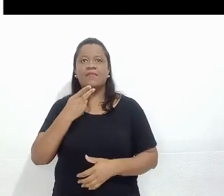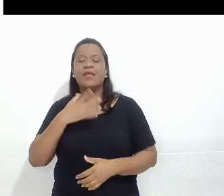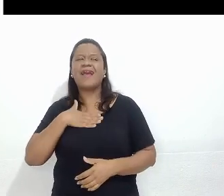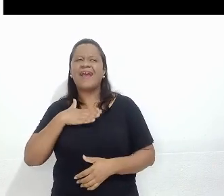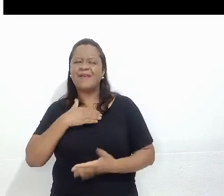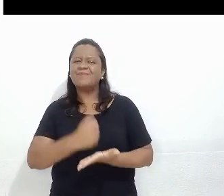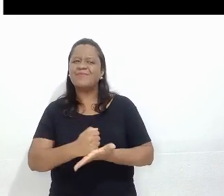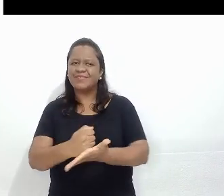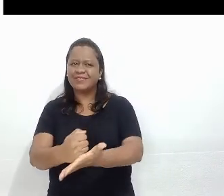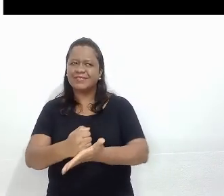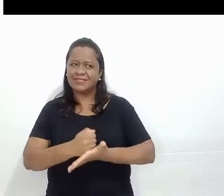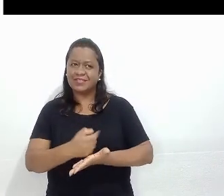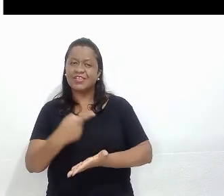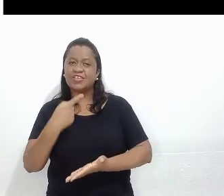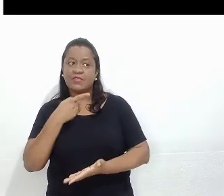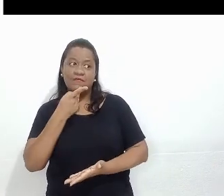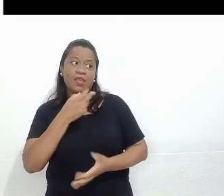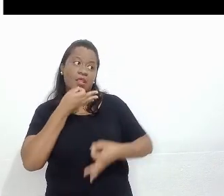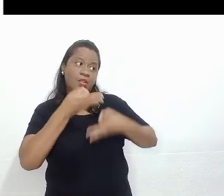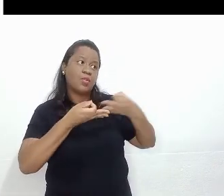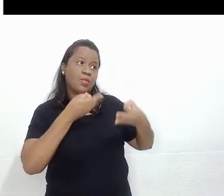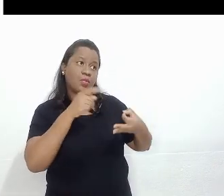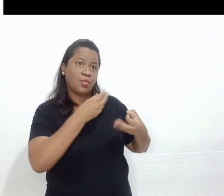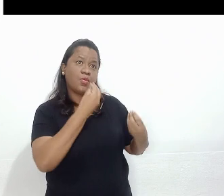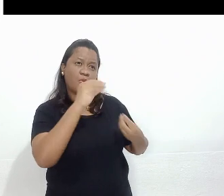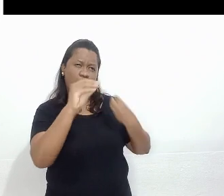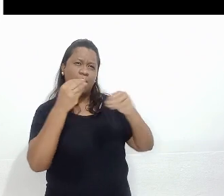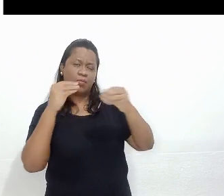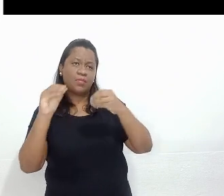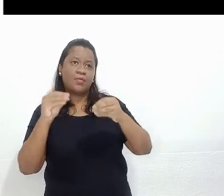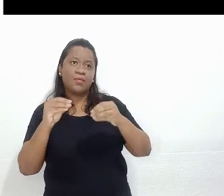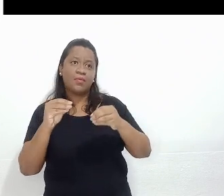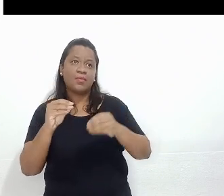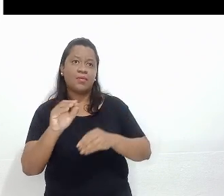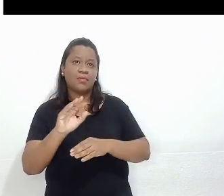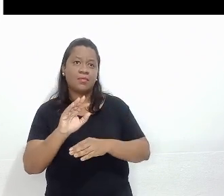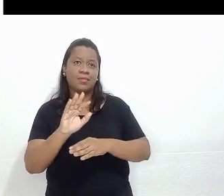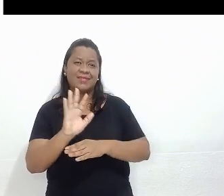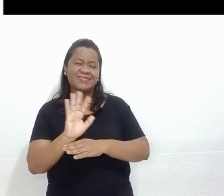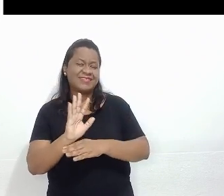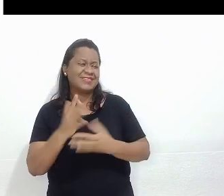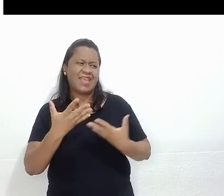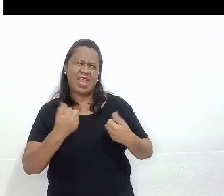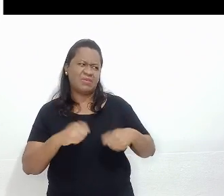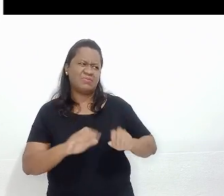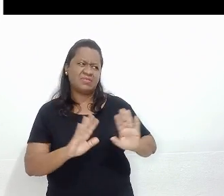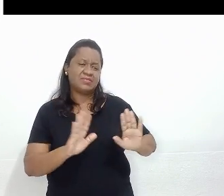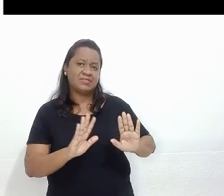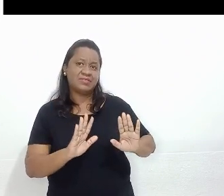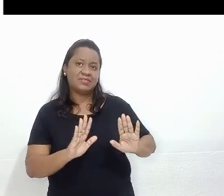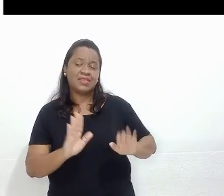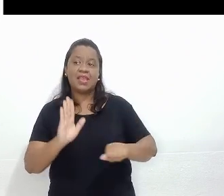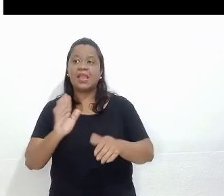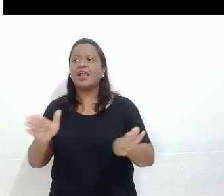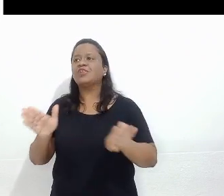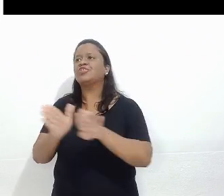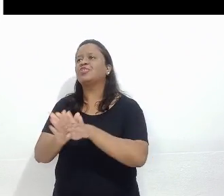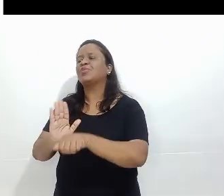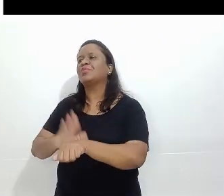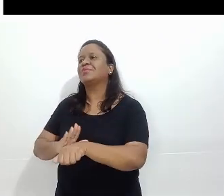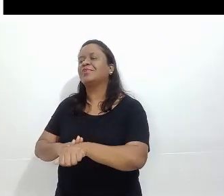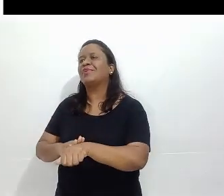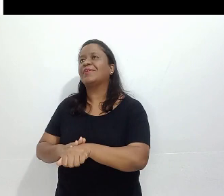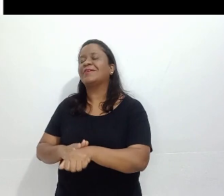até sugeriu que eu fizesse um contraplano dessa cena, eu falei, não é necessário, isso não está no roteiro, não tem problema, chegou na ilha de edição e ele sentiu